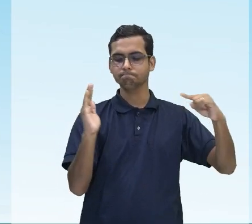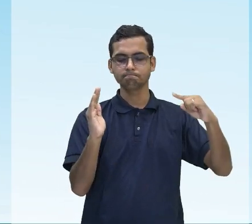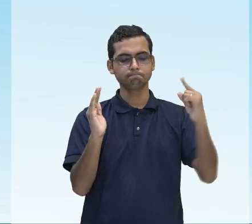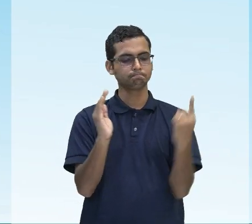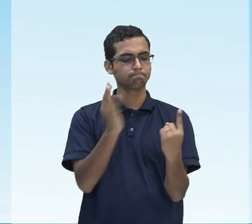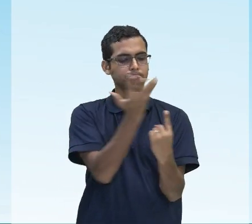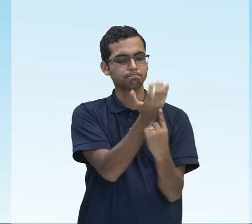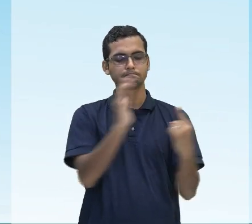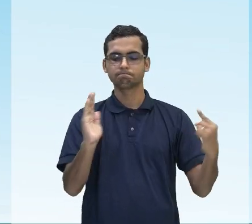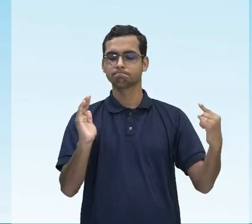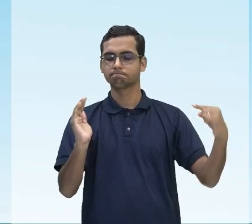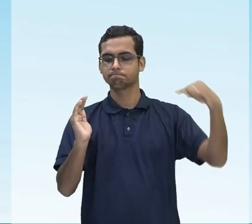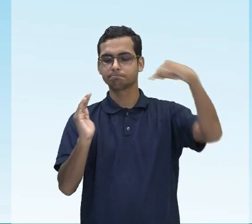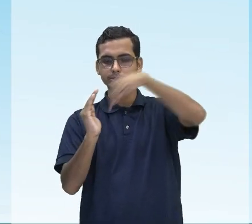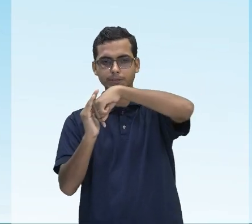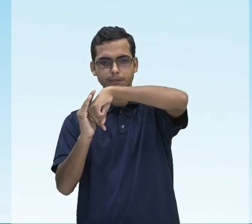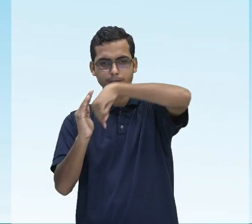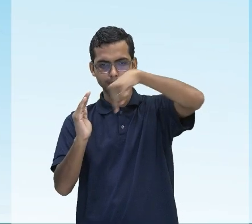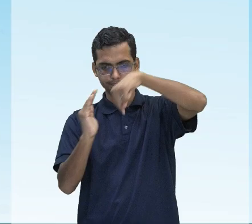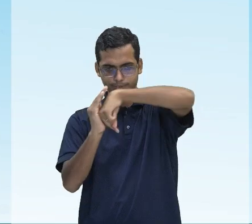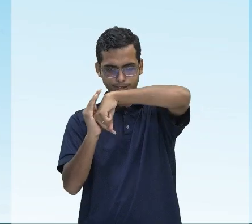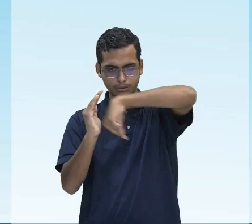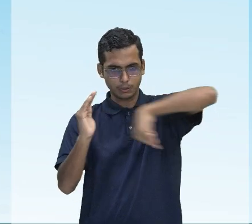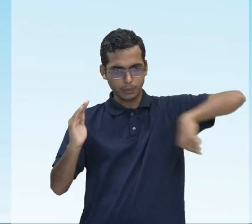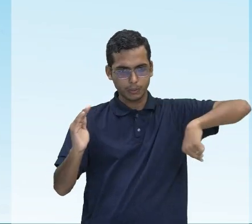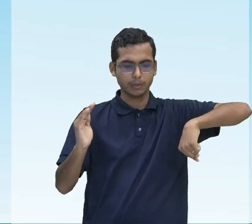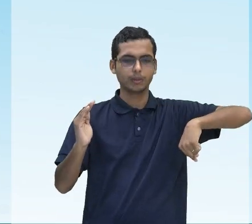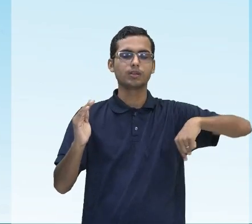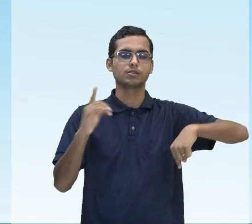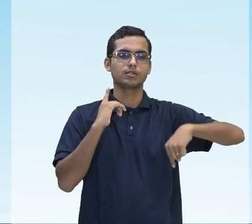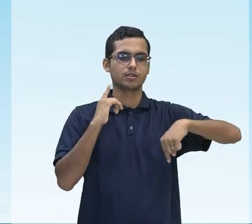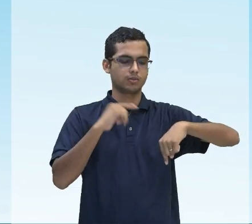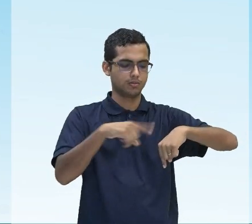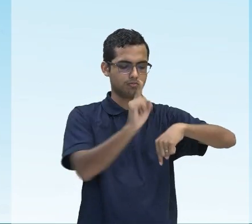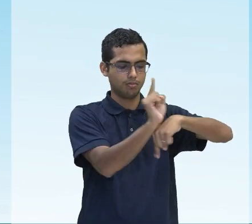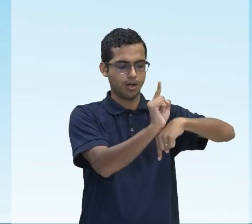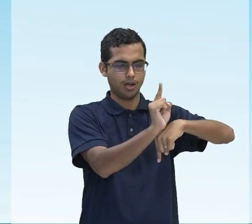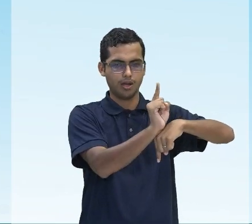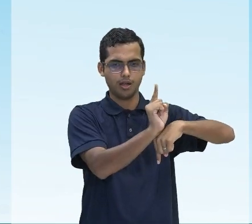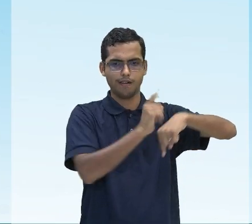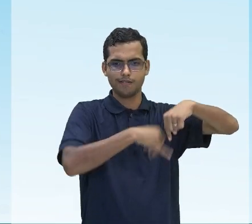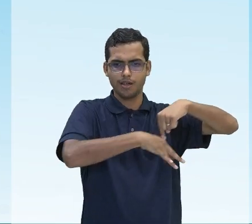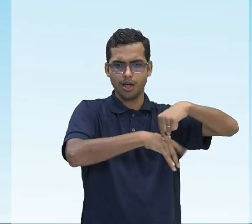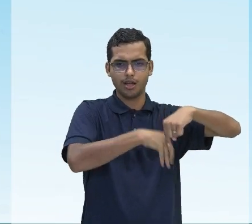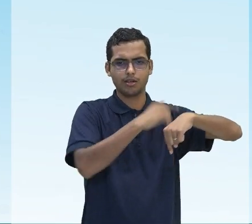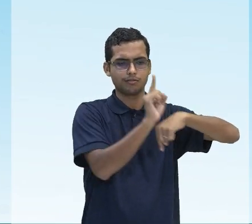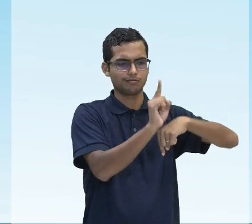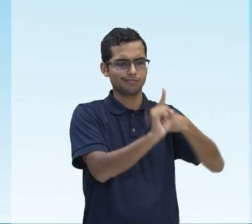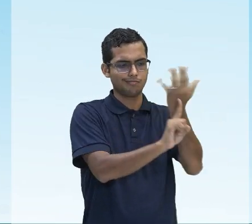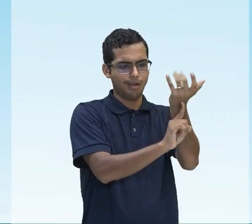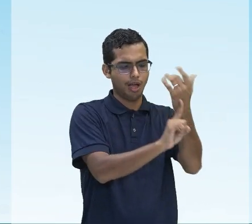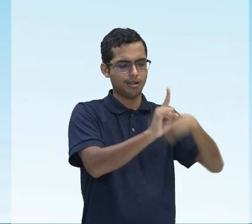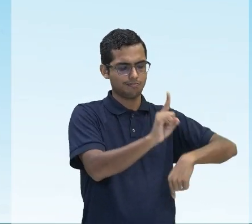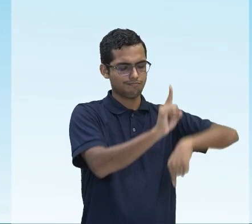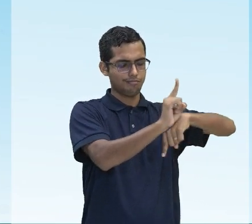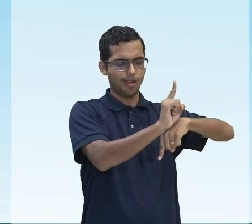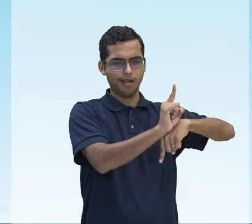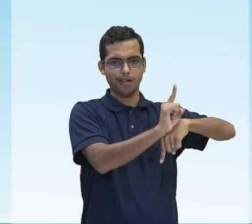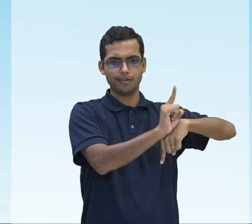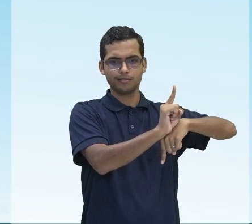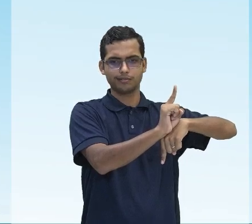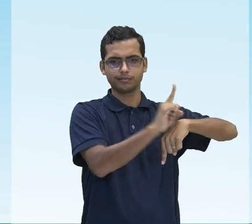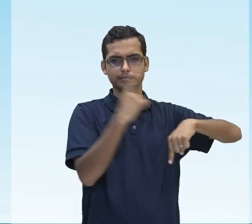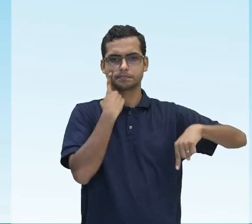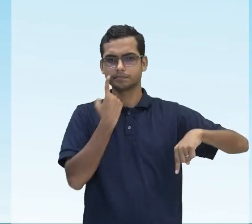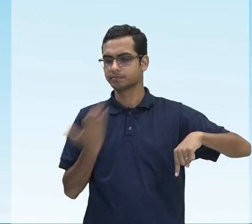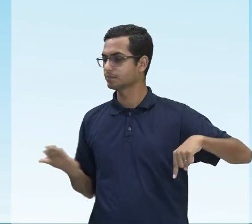foco, o que incide no vértice volta simetricamente em relação ao eixo principal. Veja que agora a imagem foi formada exatamente no mesmo